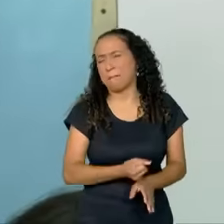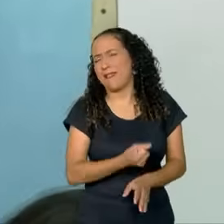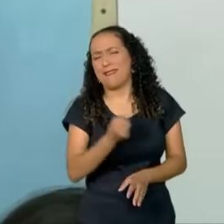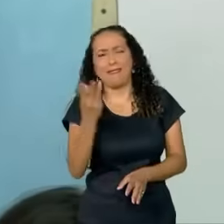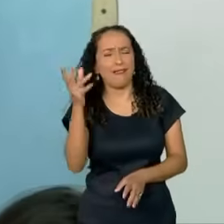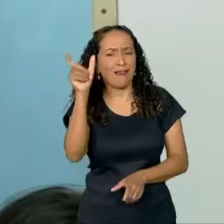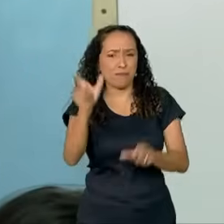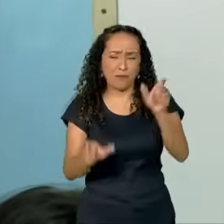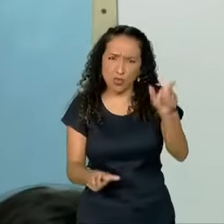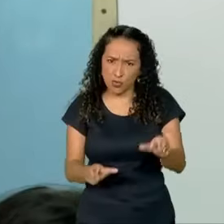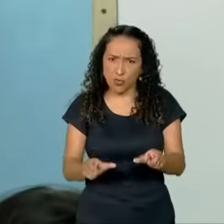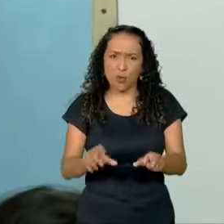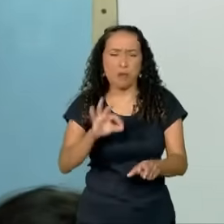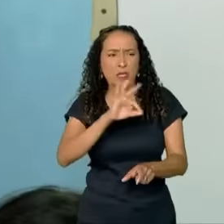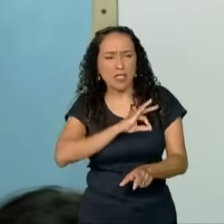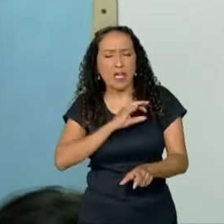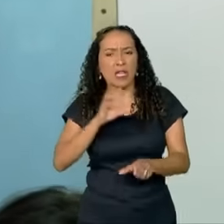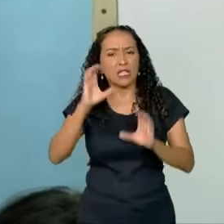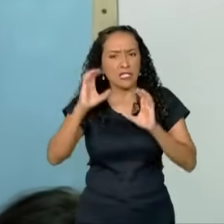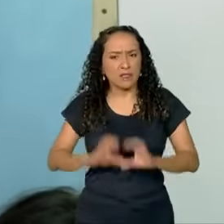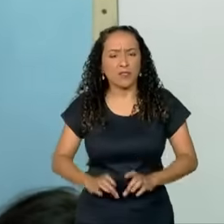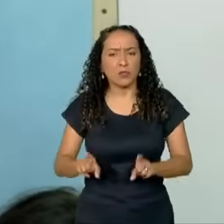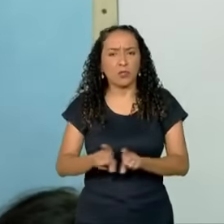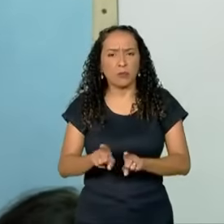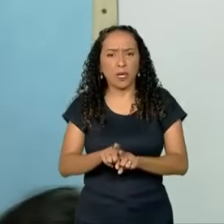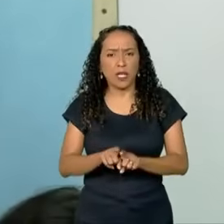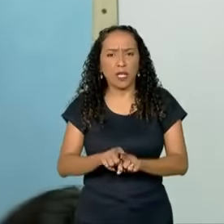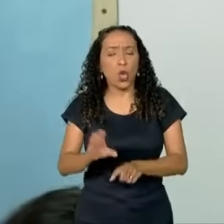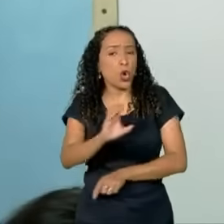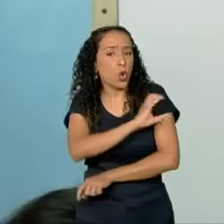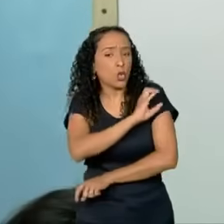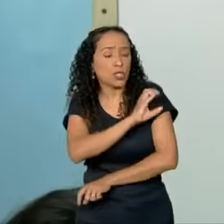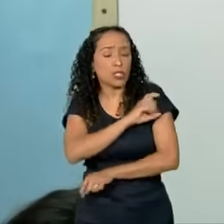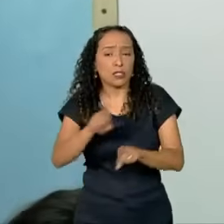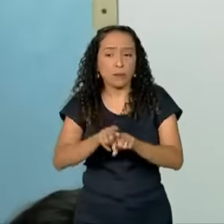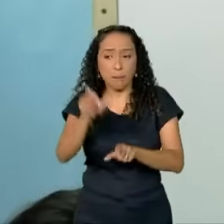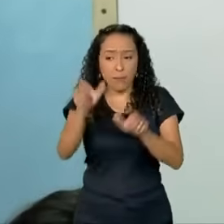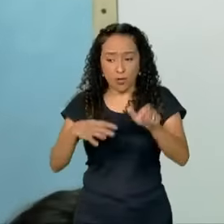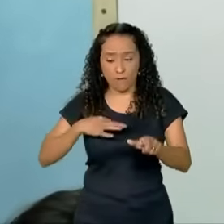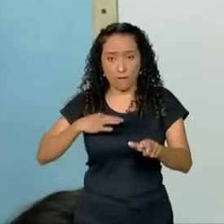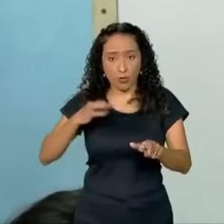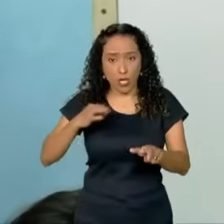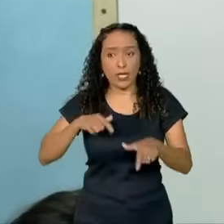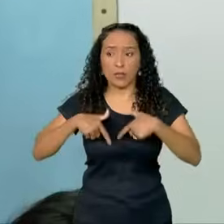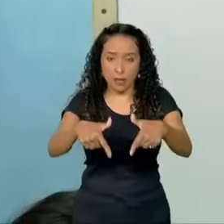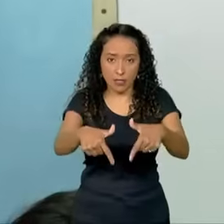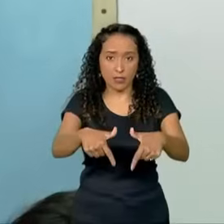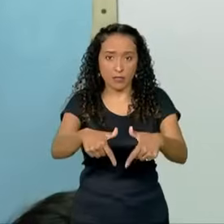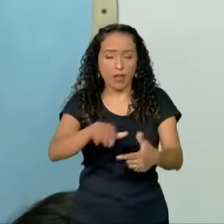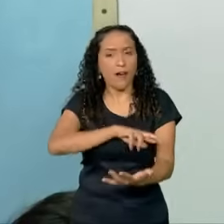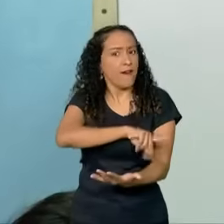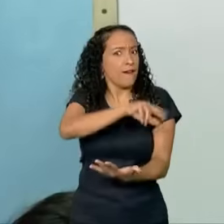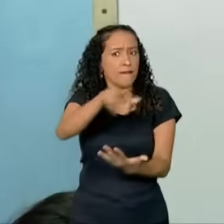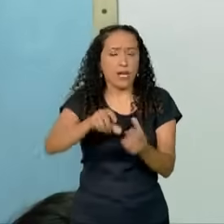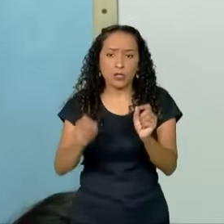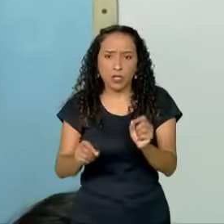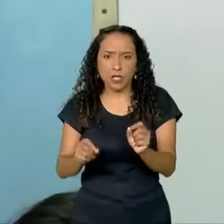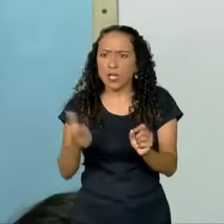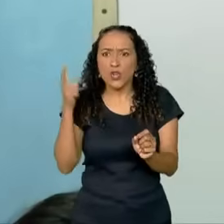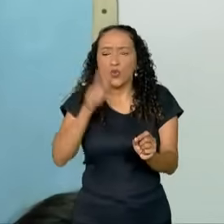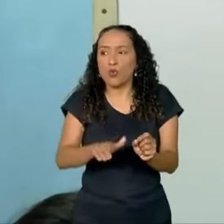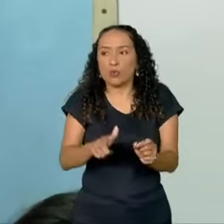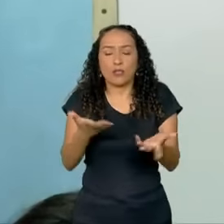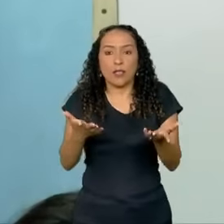milhares de civis e militares e com coordenação também de voluntários atuando. E muitos até, né, que a gente não